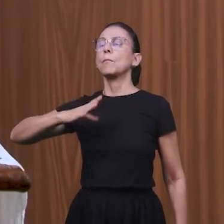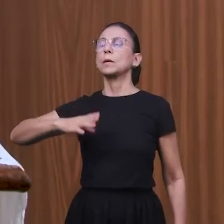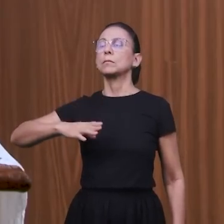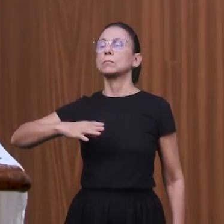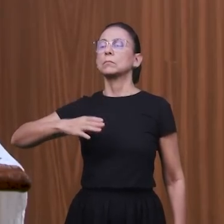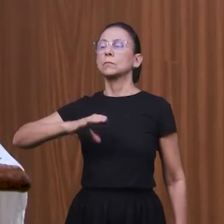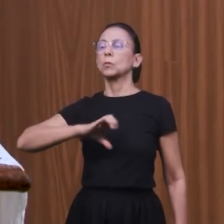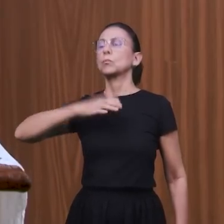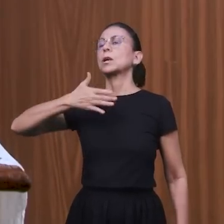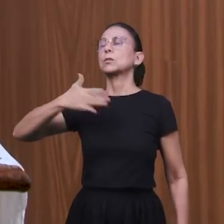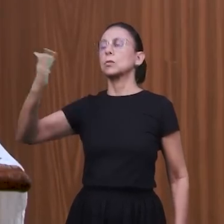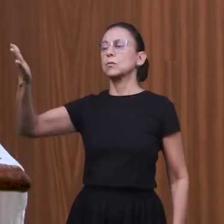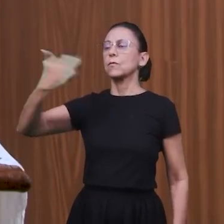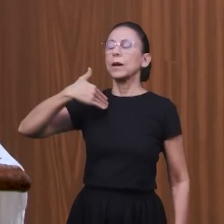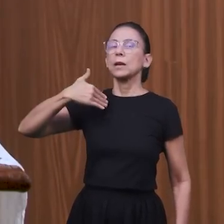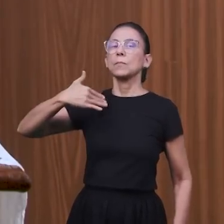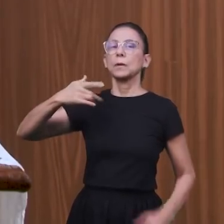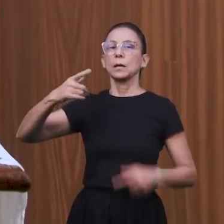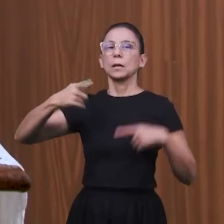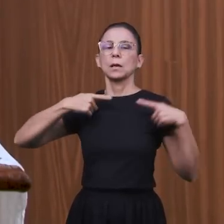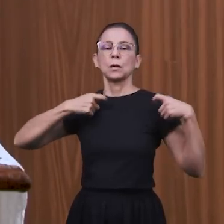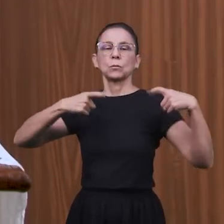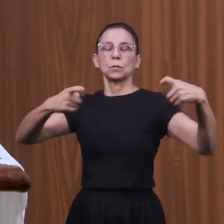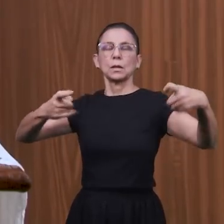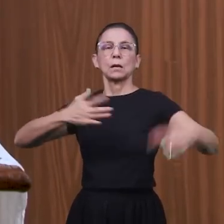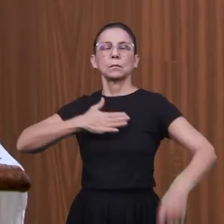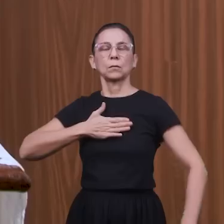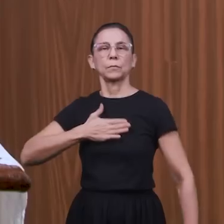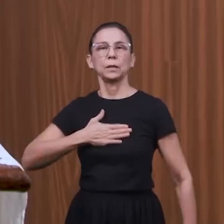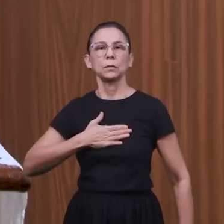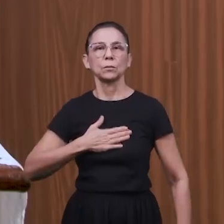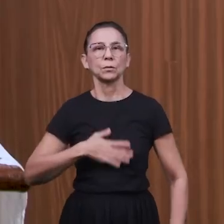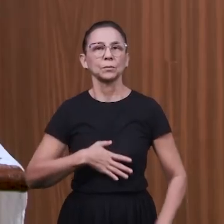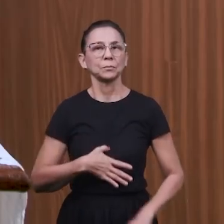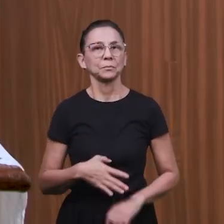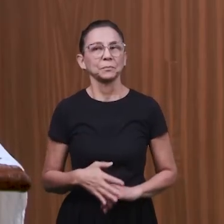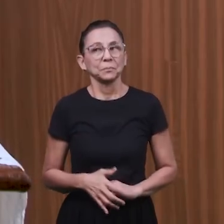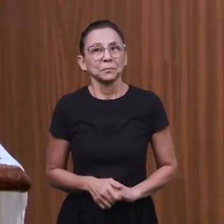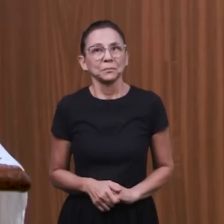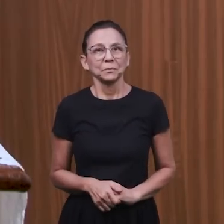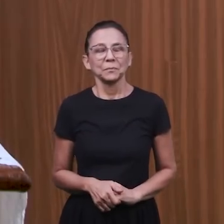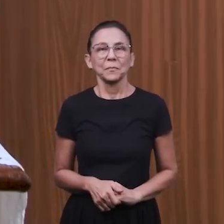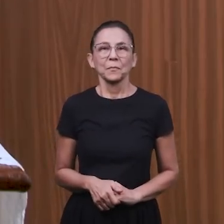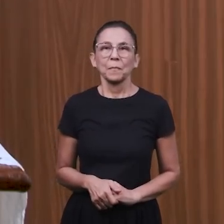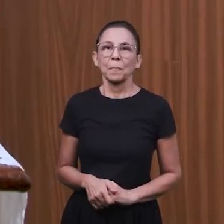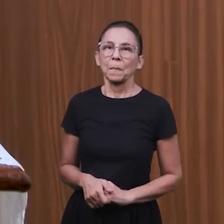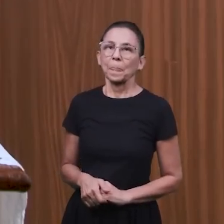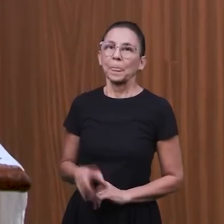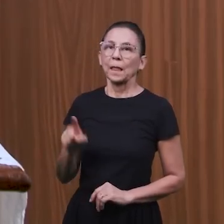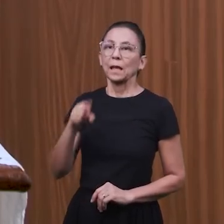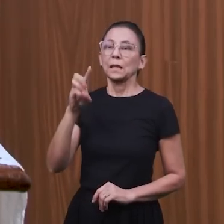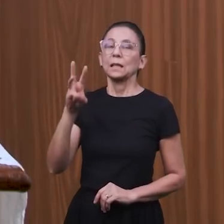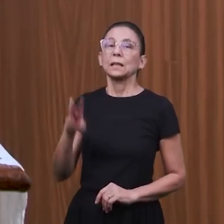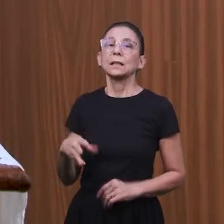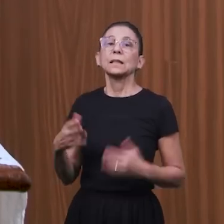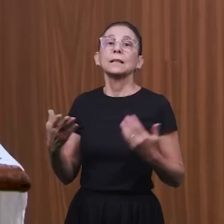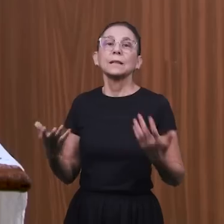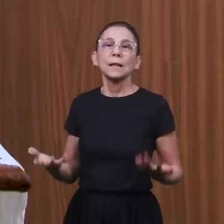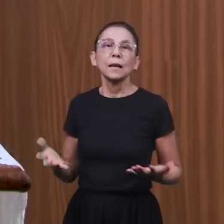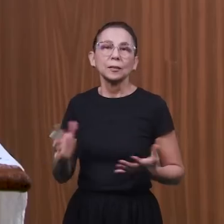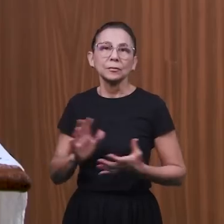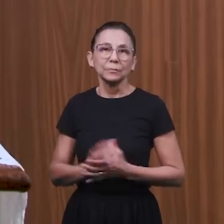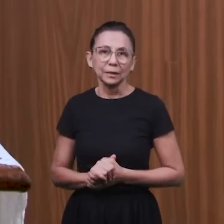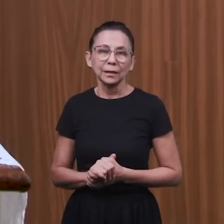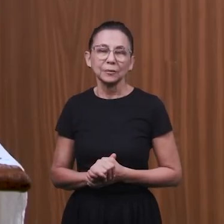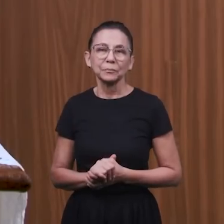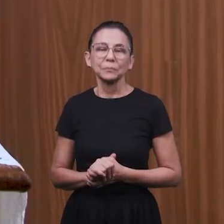comigo. Mas não foi assim que Pilatos fez também? Também queria saber quem seria levado, que havia causado tanto